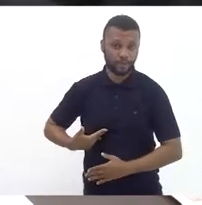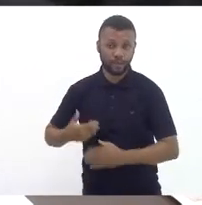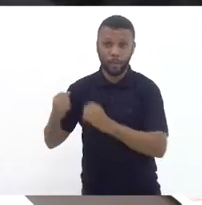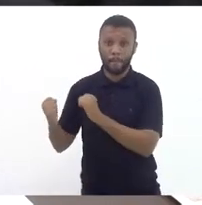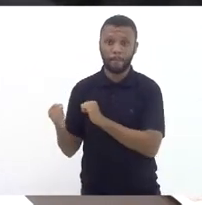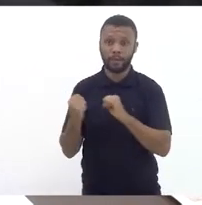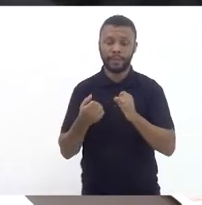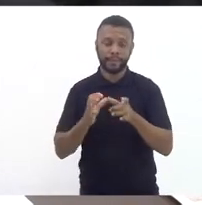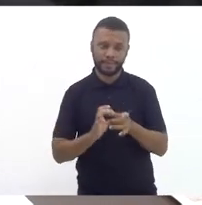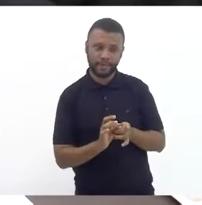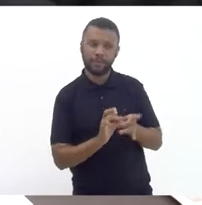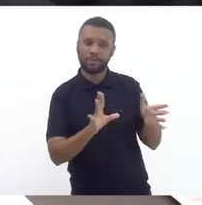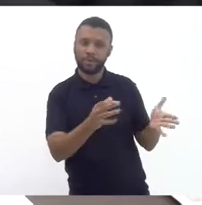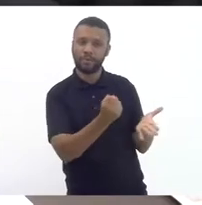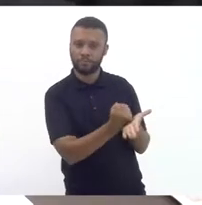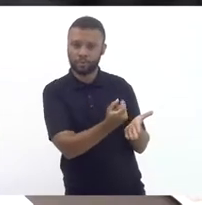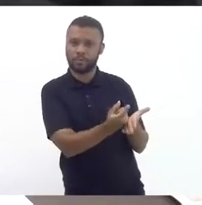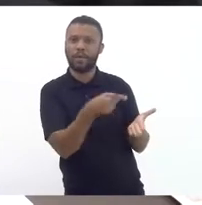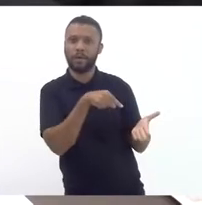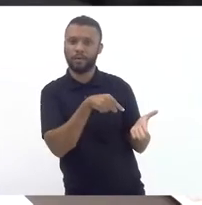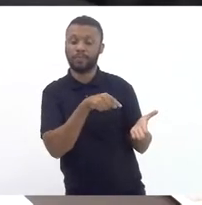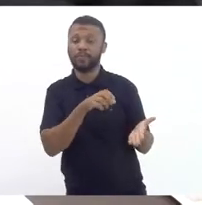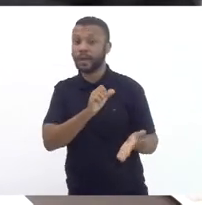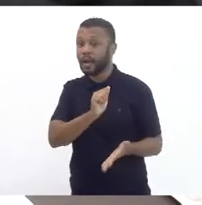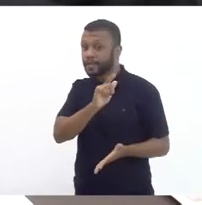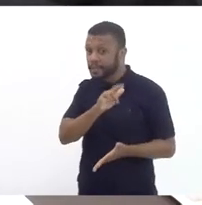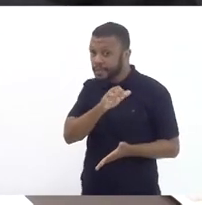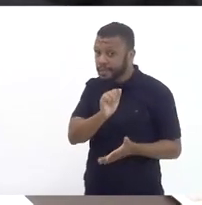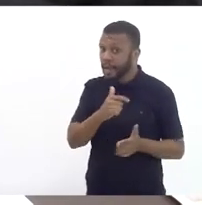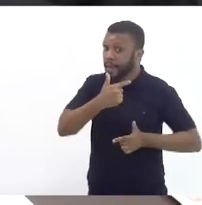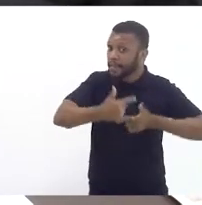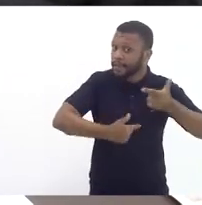atua apenas na fiscalização,